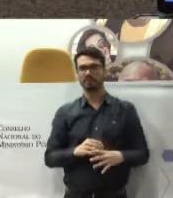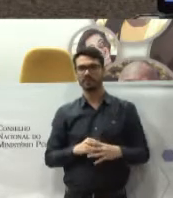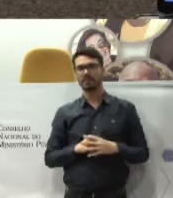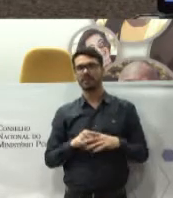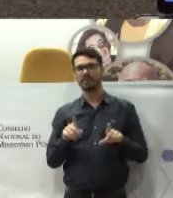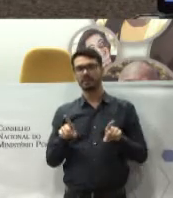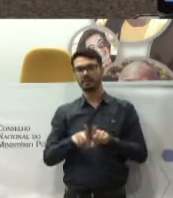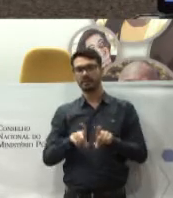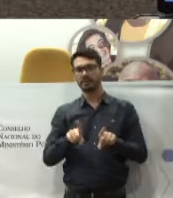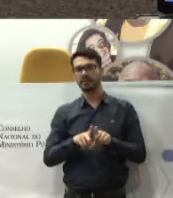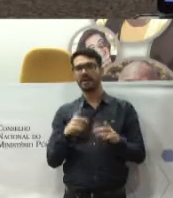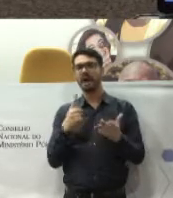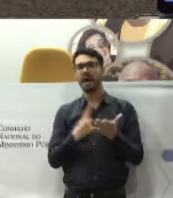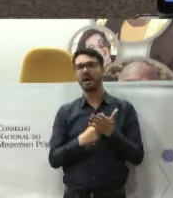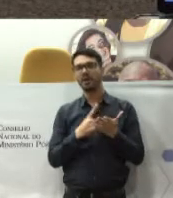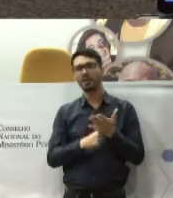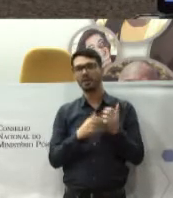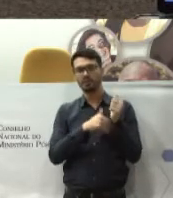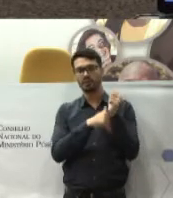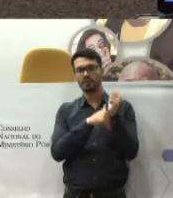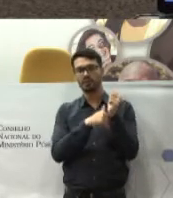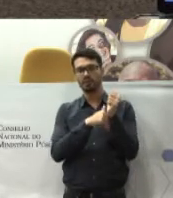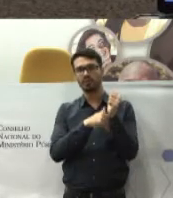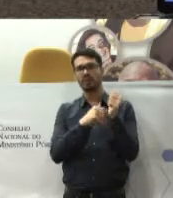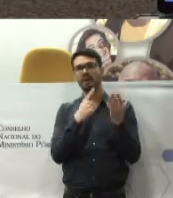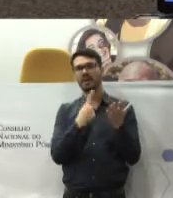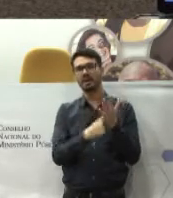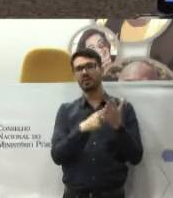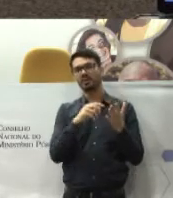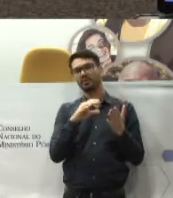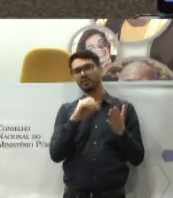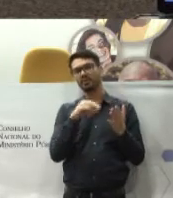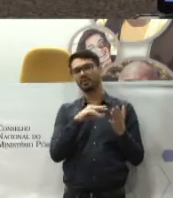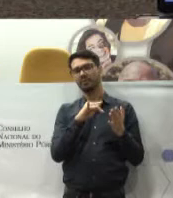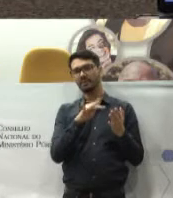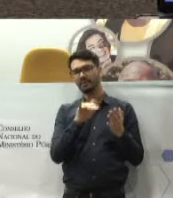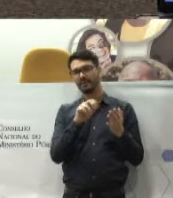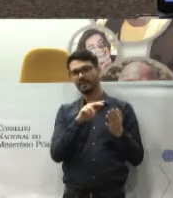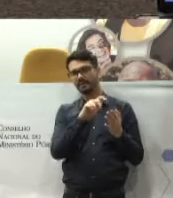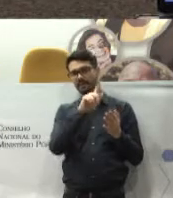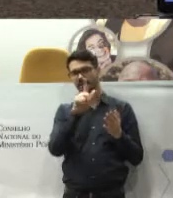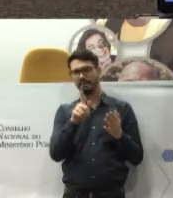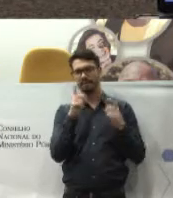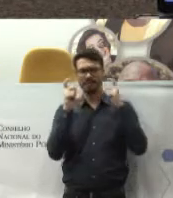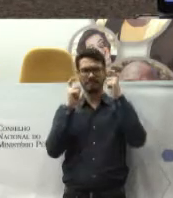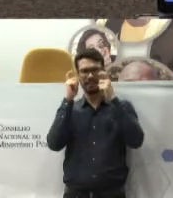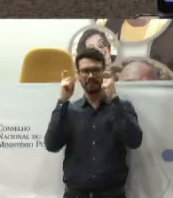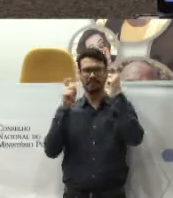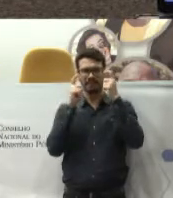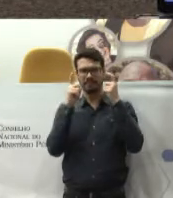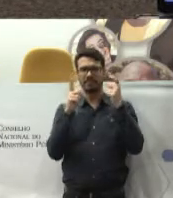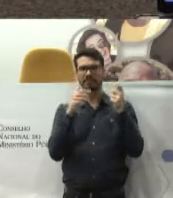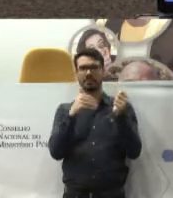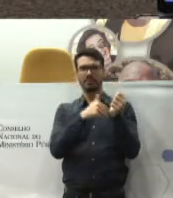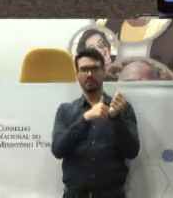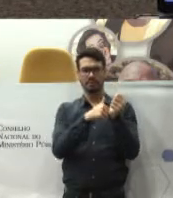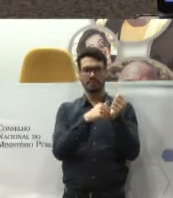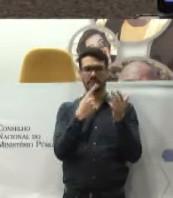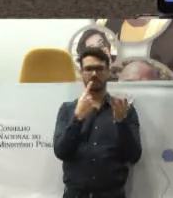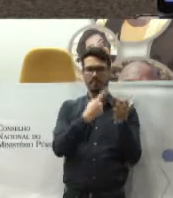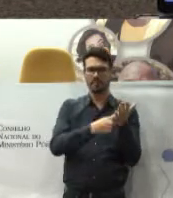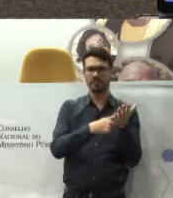E acordos confidenciais. Os acordos confidenciais, eu acho que alguns de vocês devem estar preocupados, tanto eu falo de confidencial